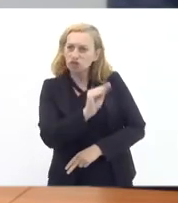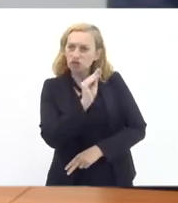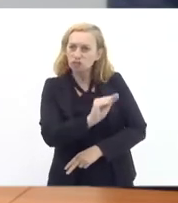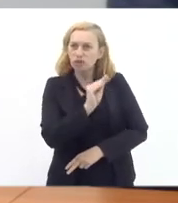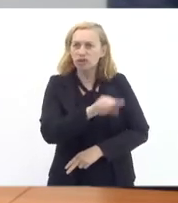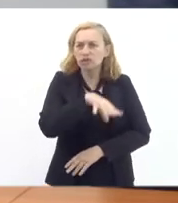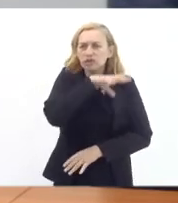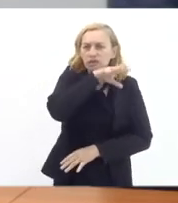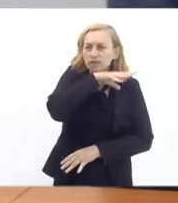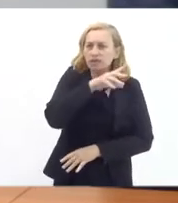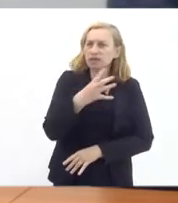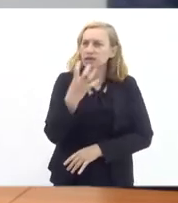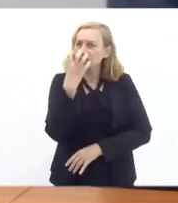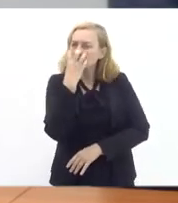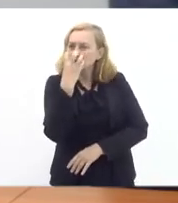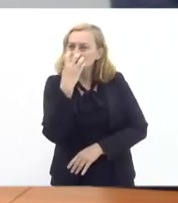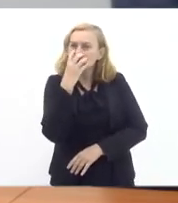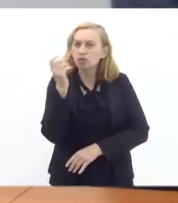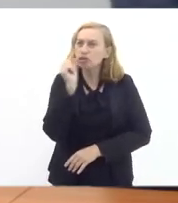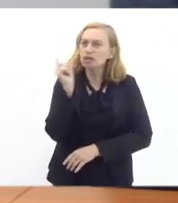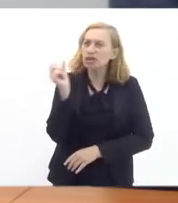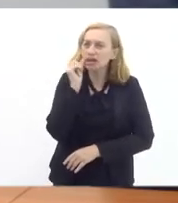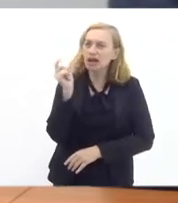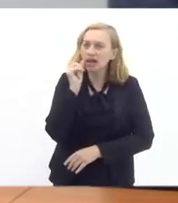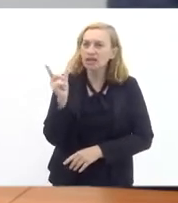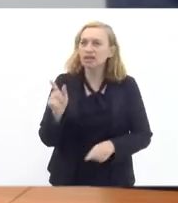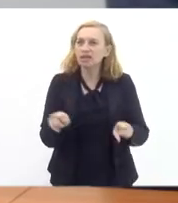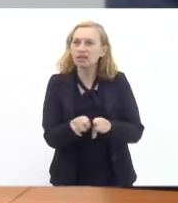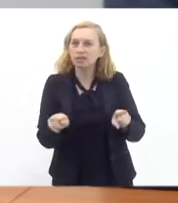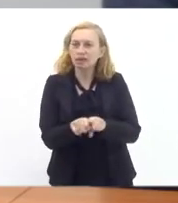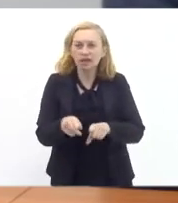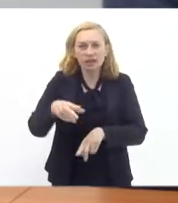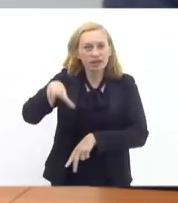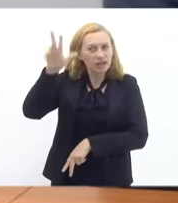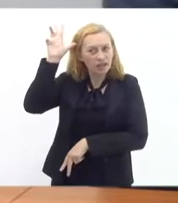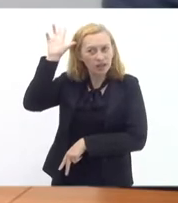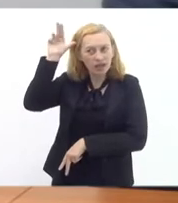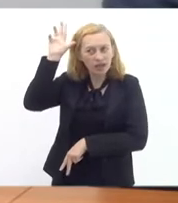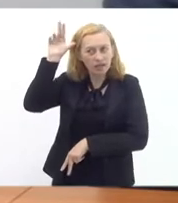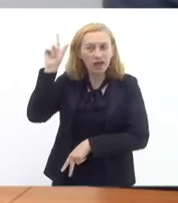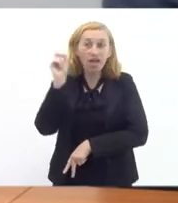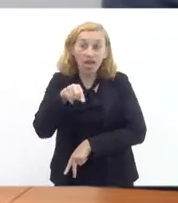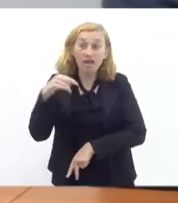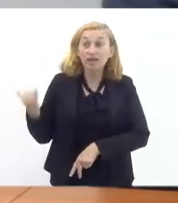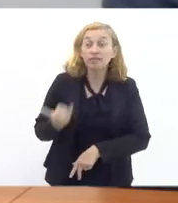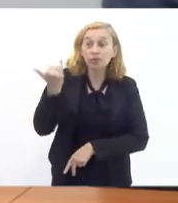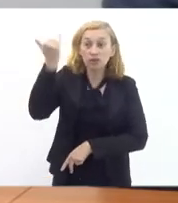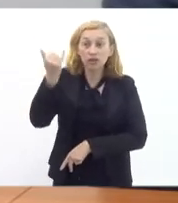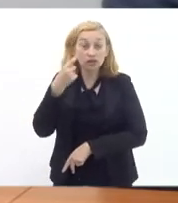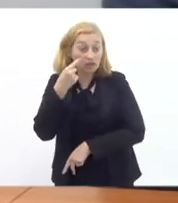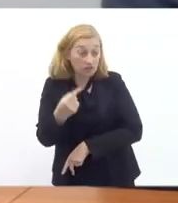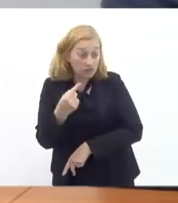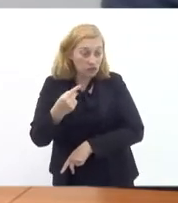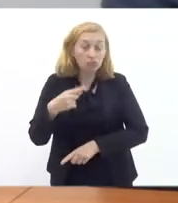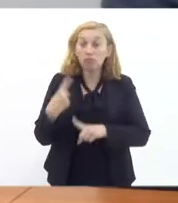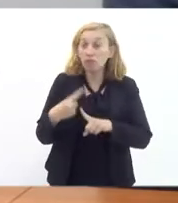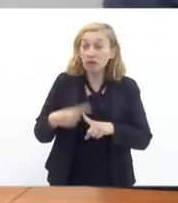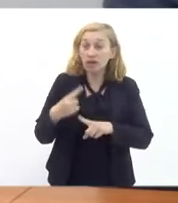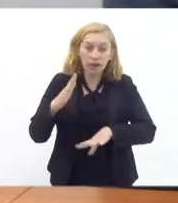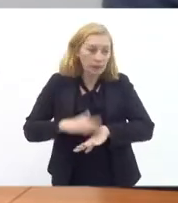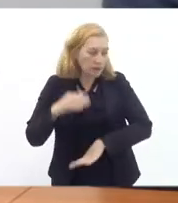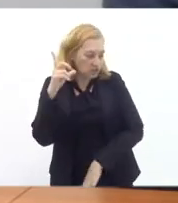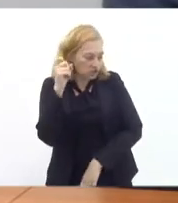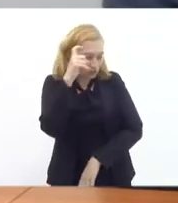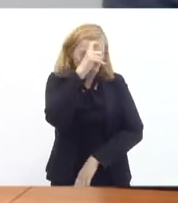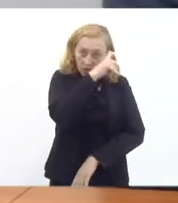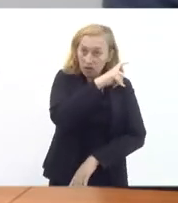só contra cachorro e gato, mas em relação aos cavalos, que é uma questão muito, muito importante, que tem que ser vista, porque é bem mais difícil até